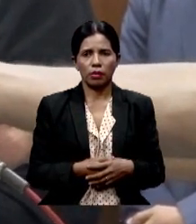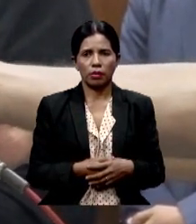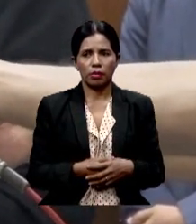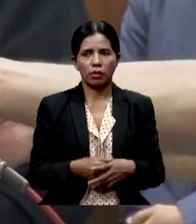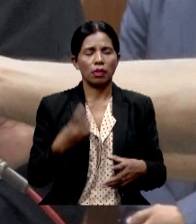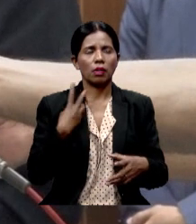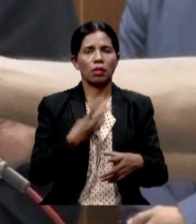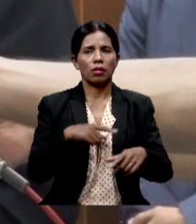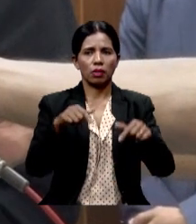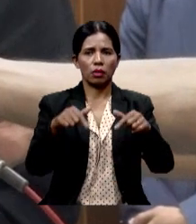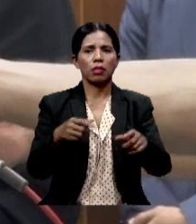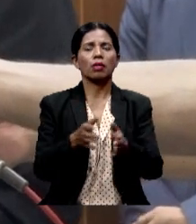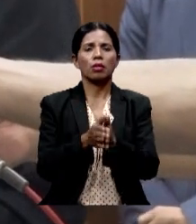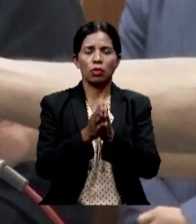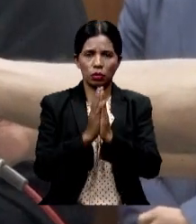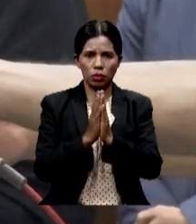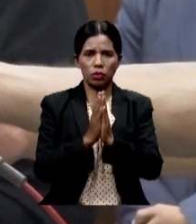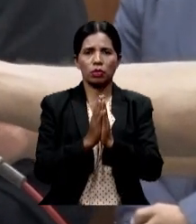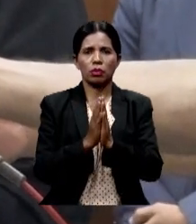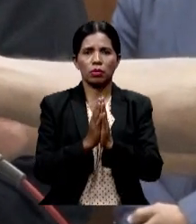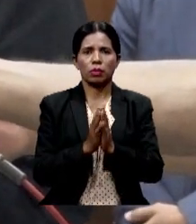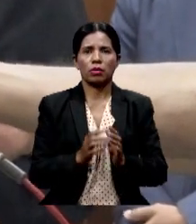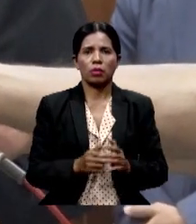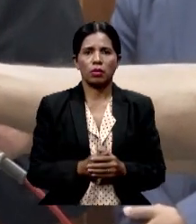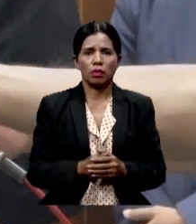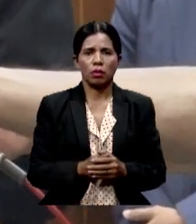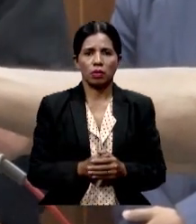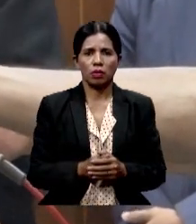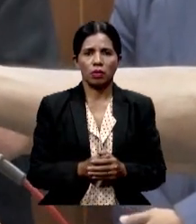amigo Irene, russo, catec,